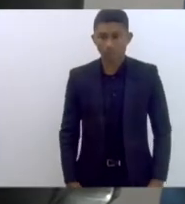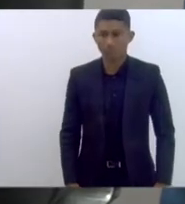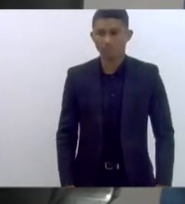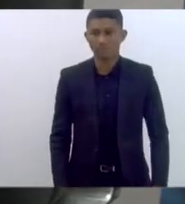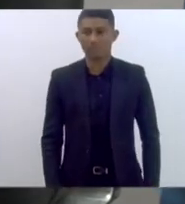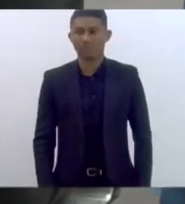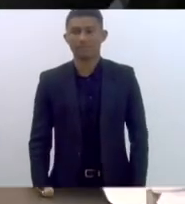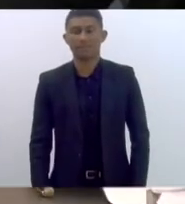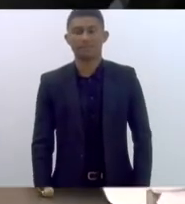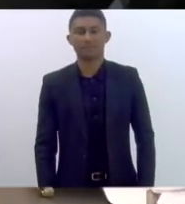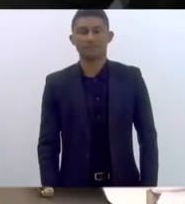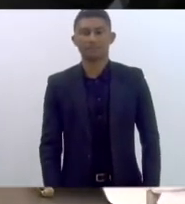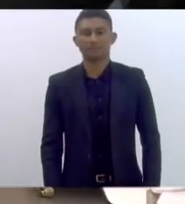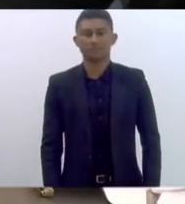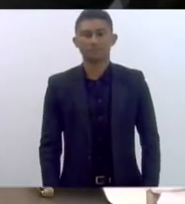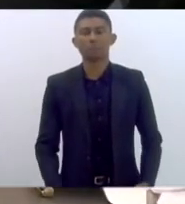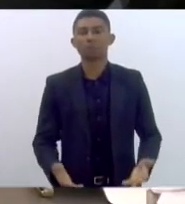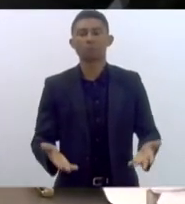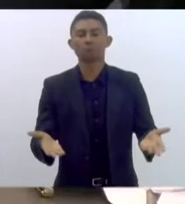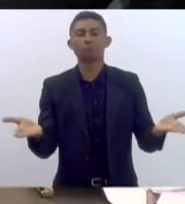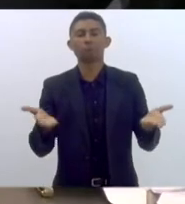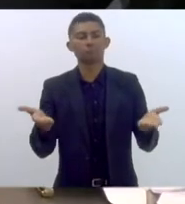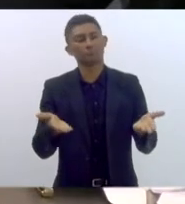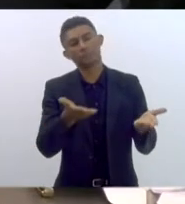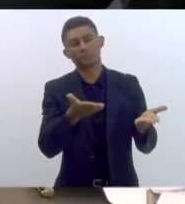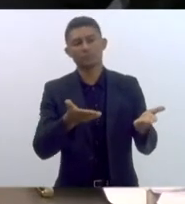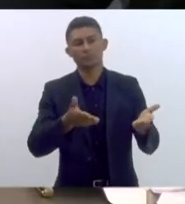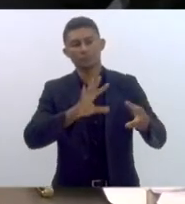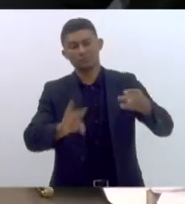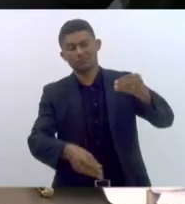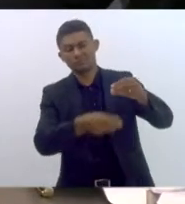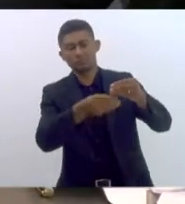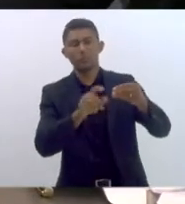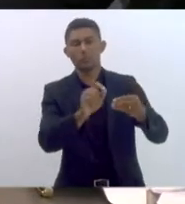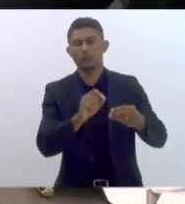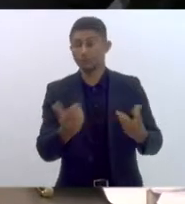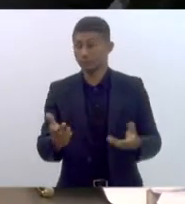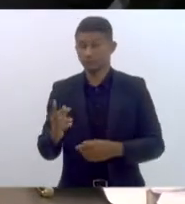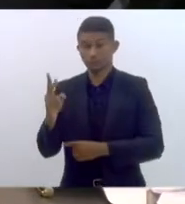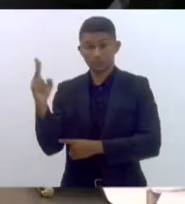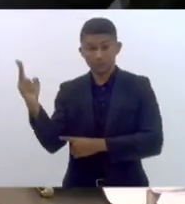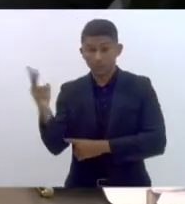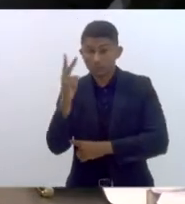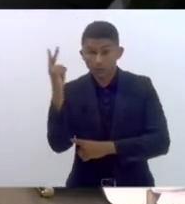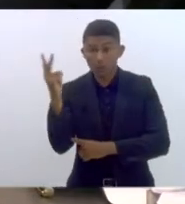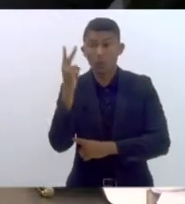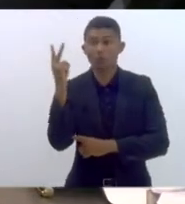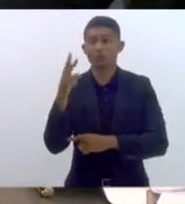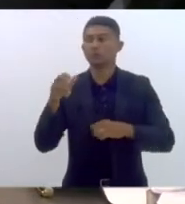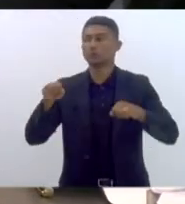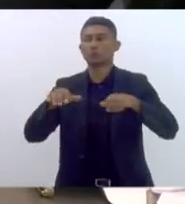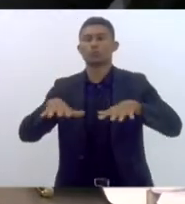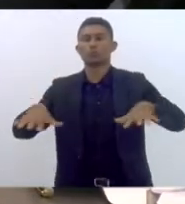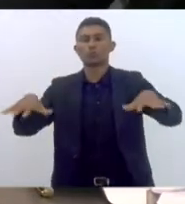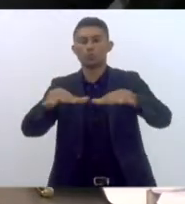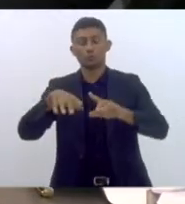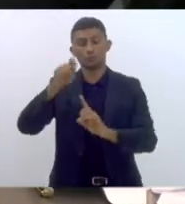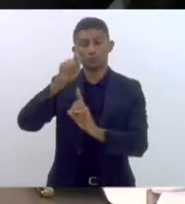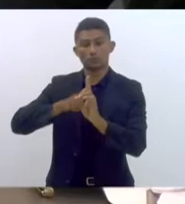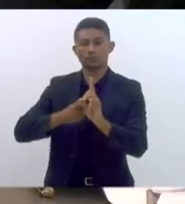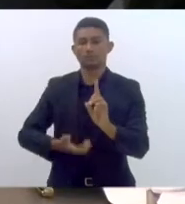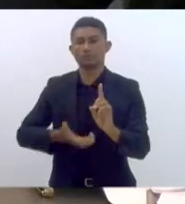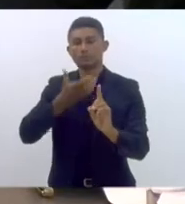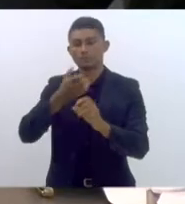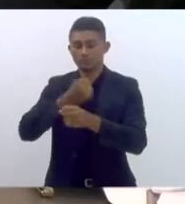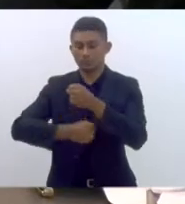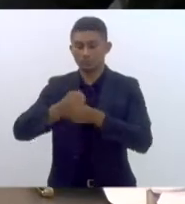aditivo? Agora. Todos os valores que estão de dezembro de 20